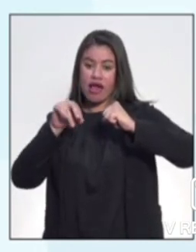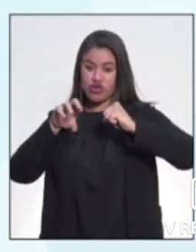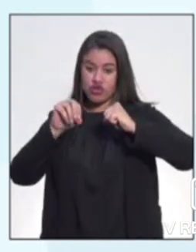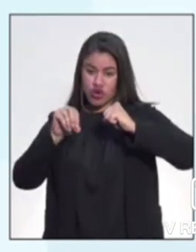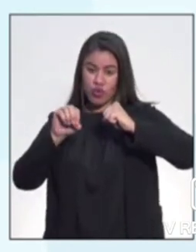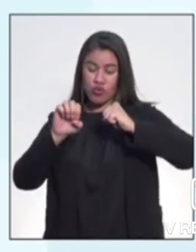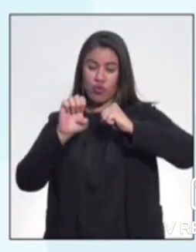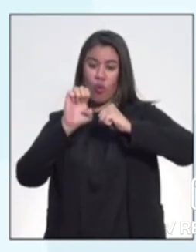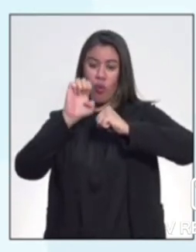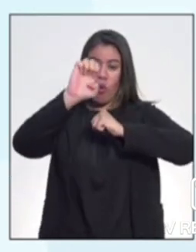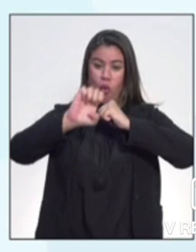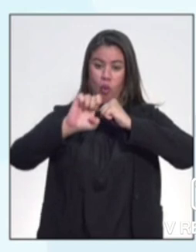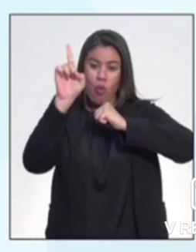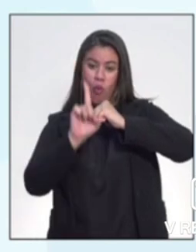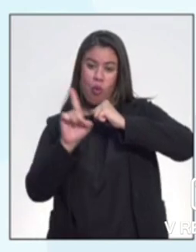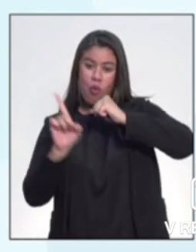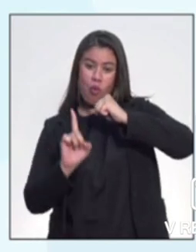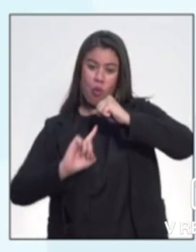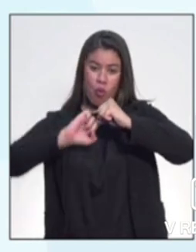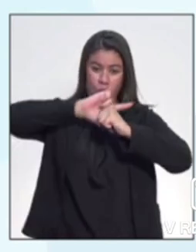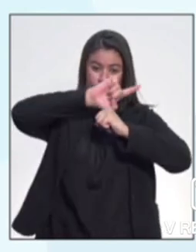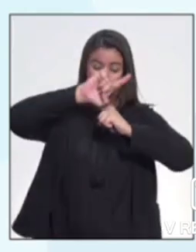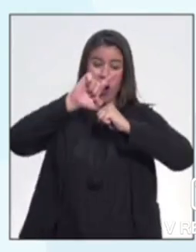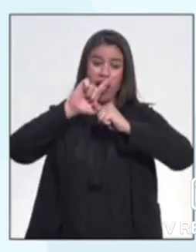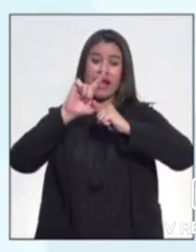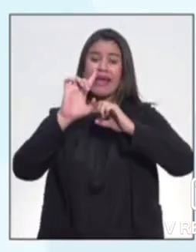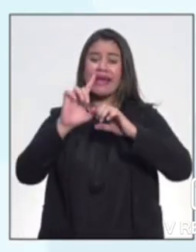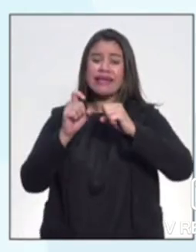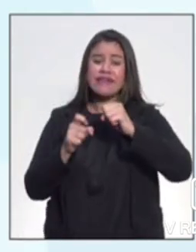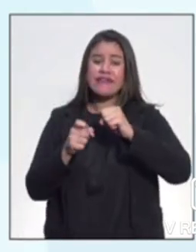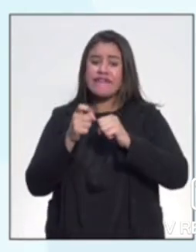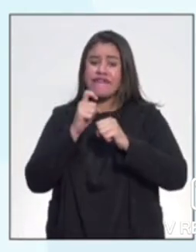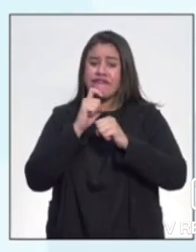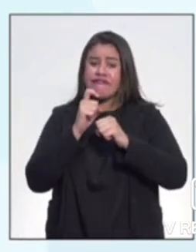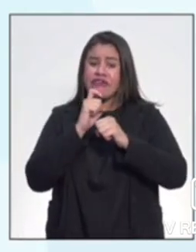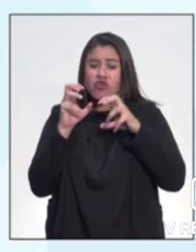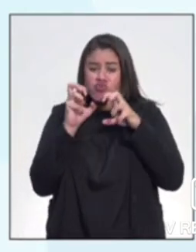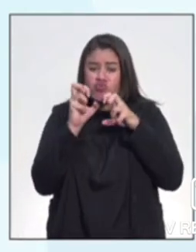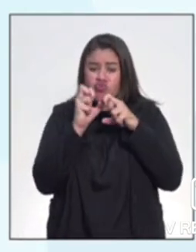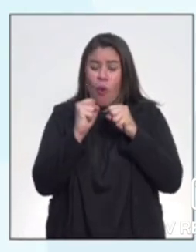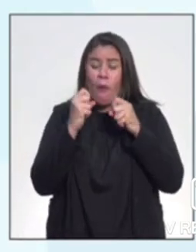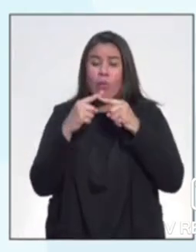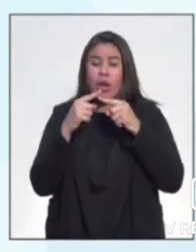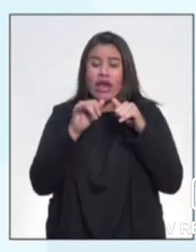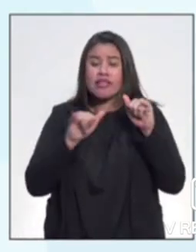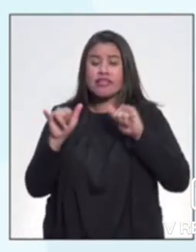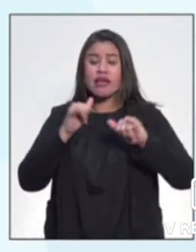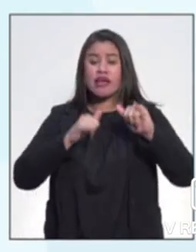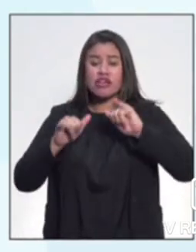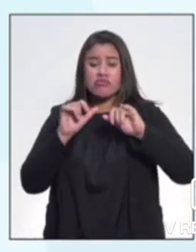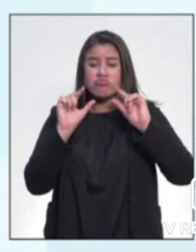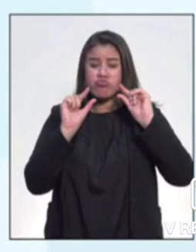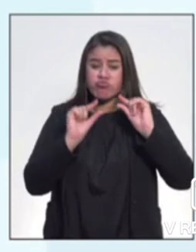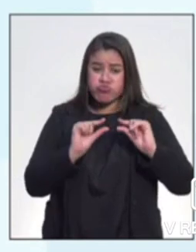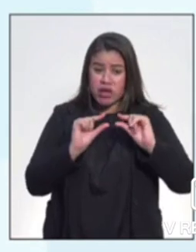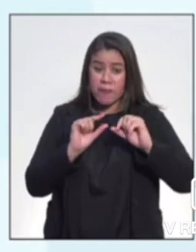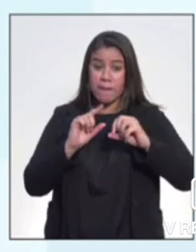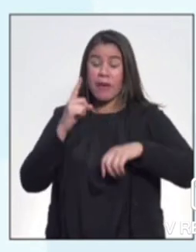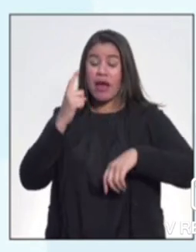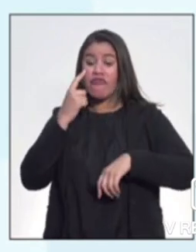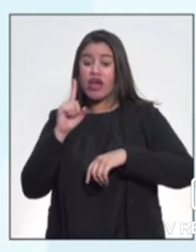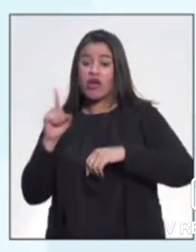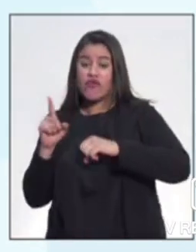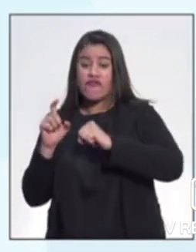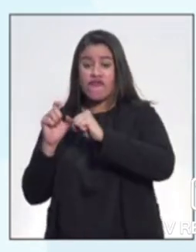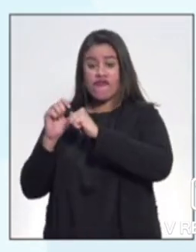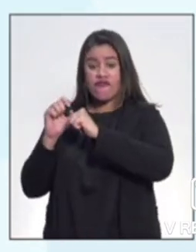de menos energia. Já o verde clarinho, ele está na camada mais externa, que é uma camada